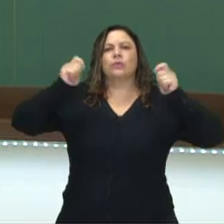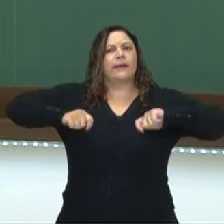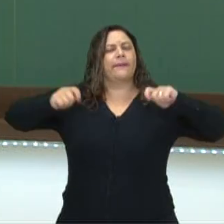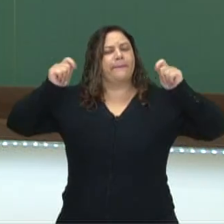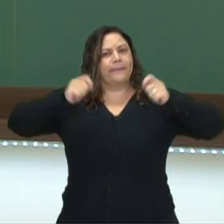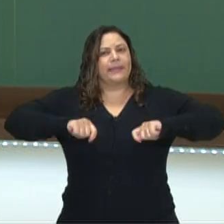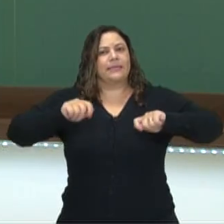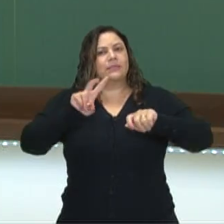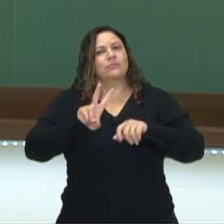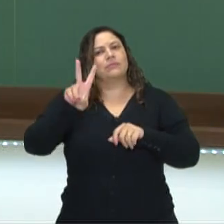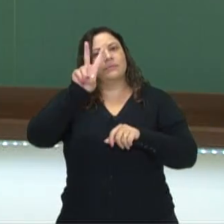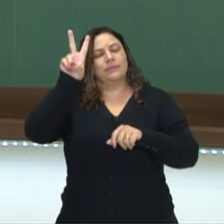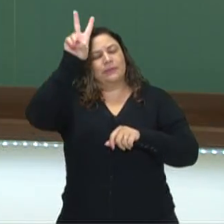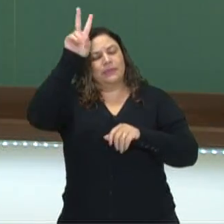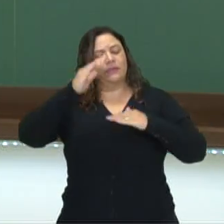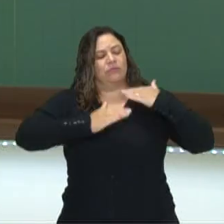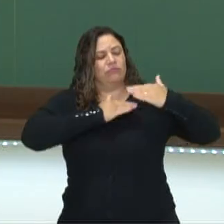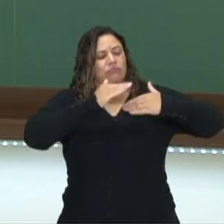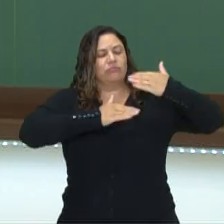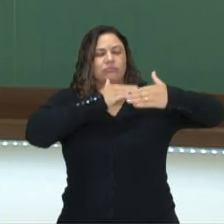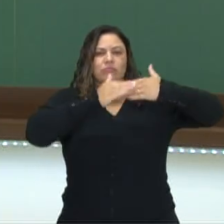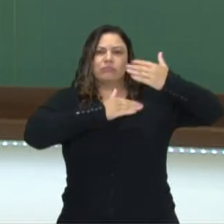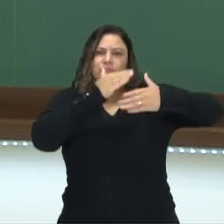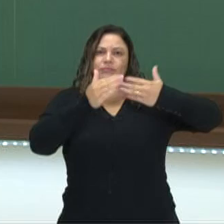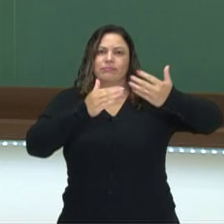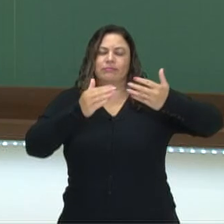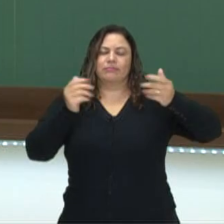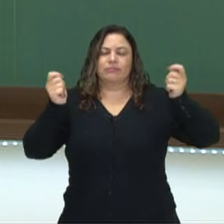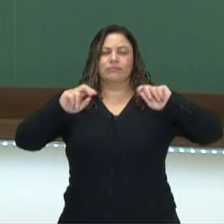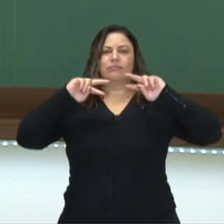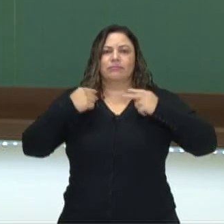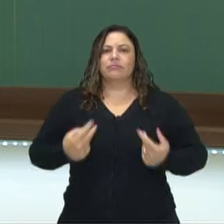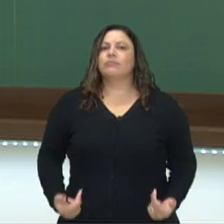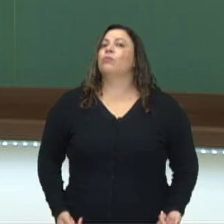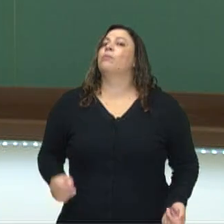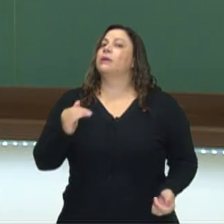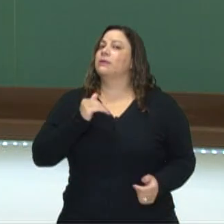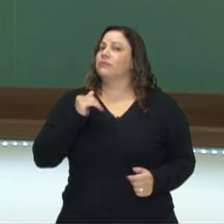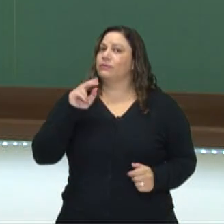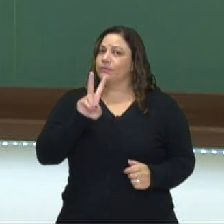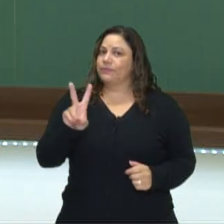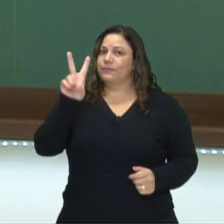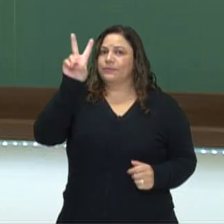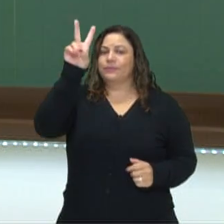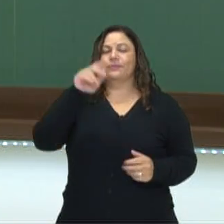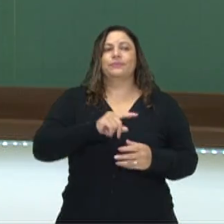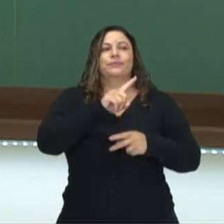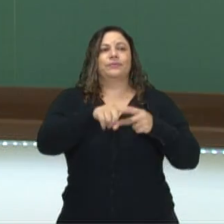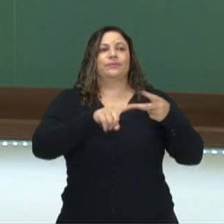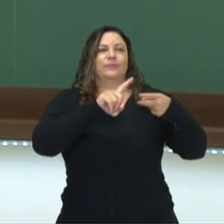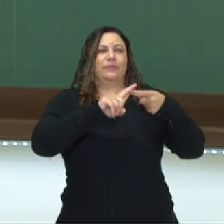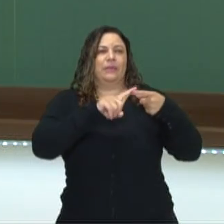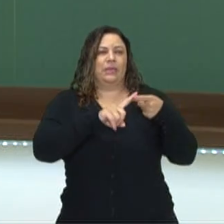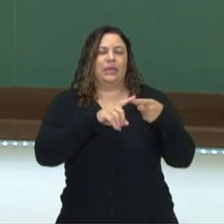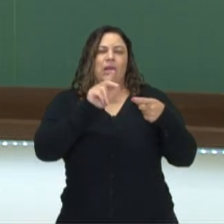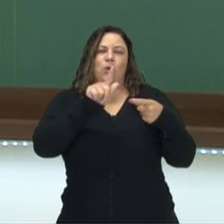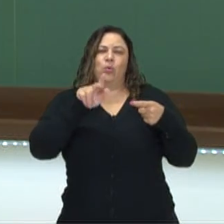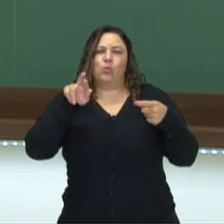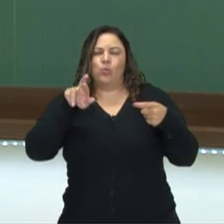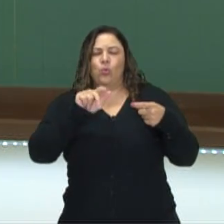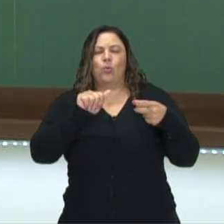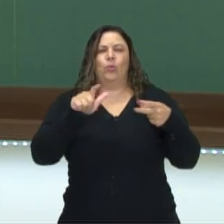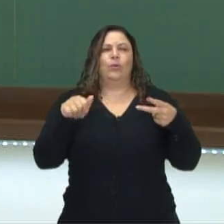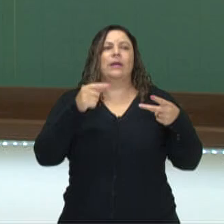capacidade da virtude, o desenvolvimento das virtudes humanas. Enquanto gula, ira,